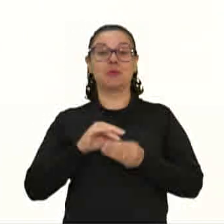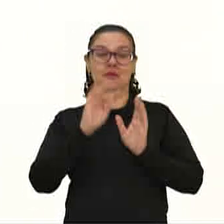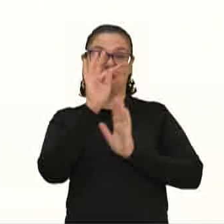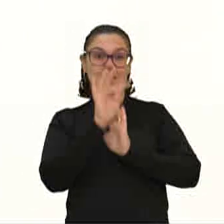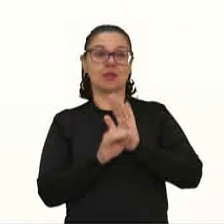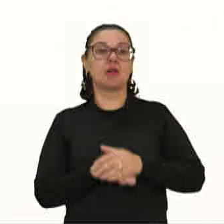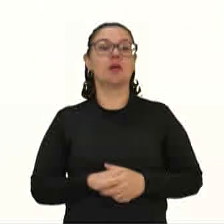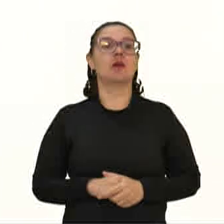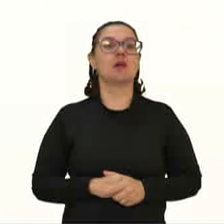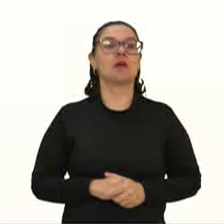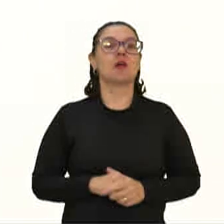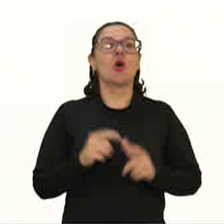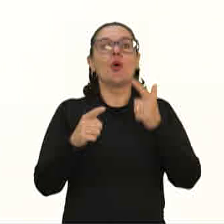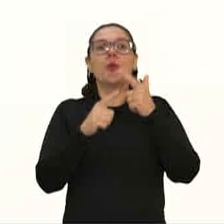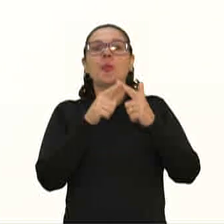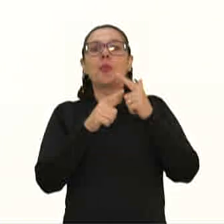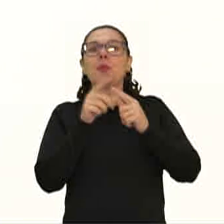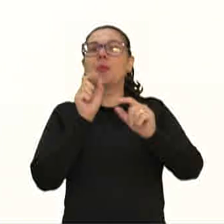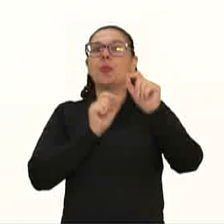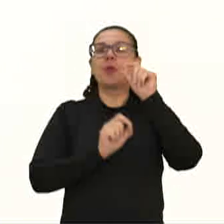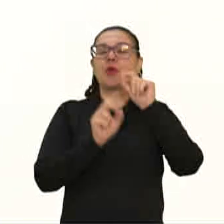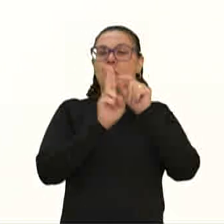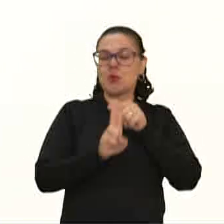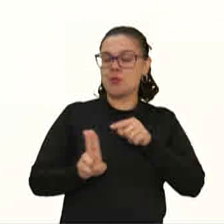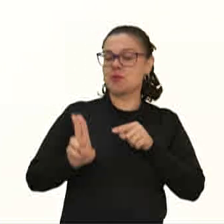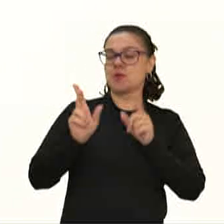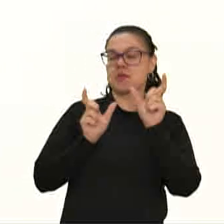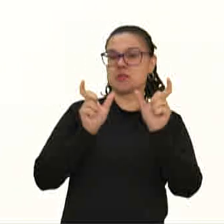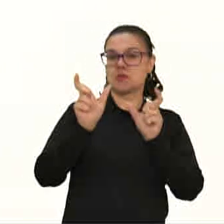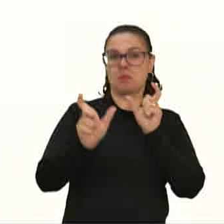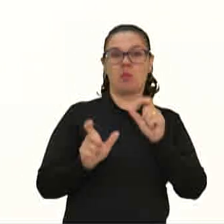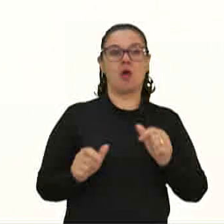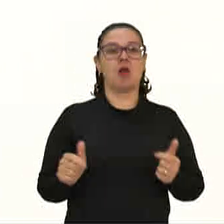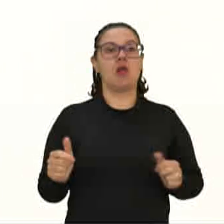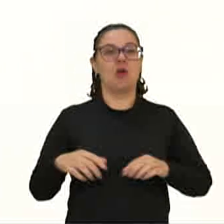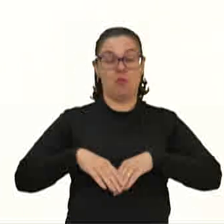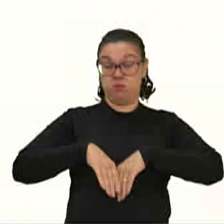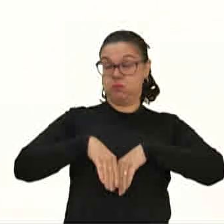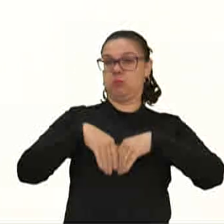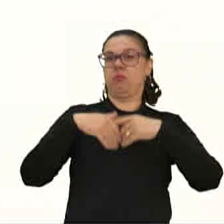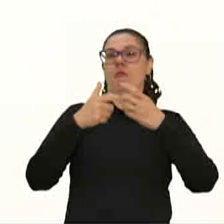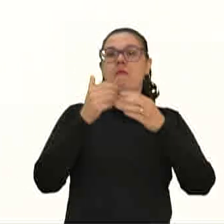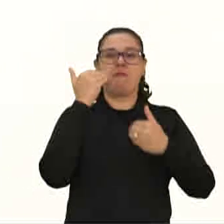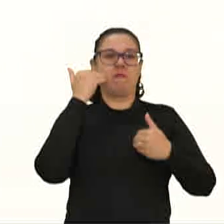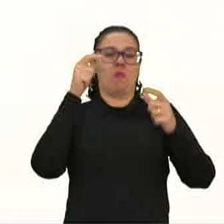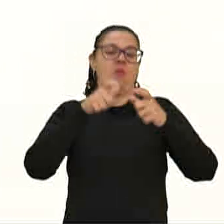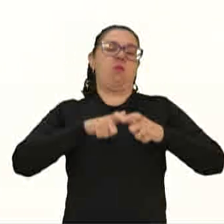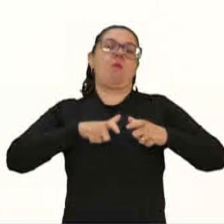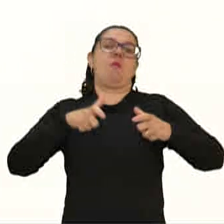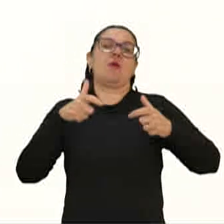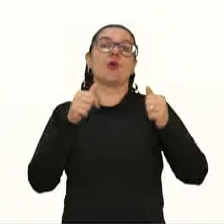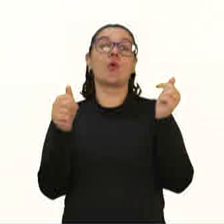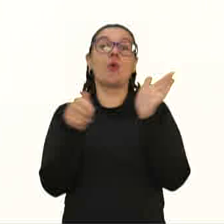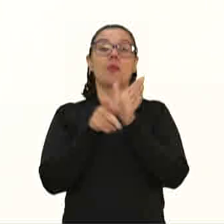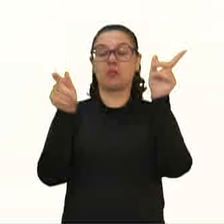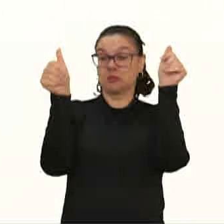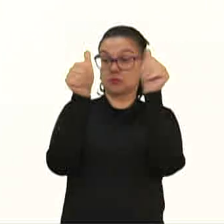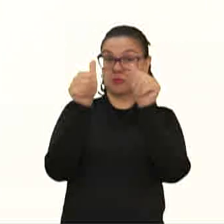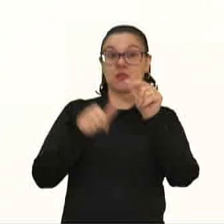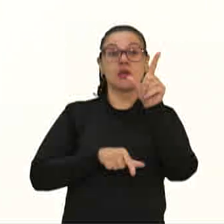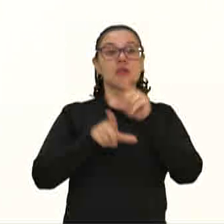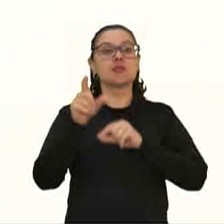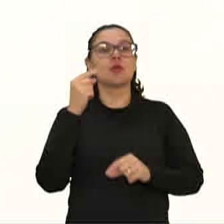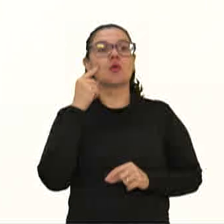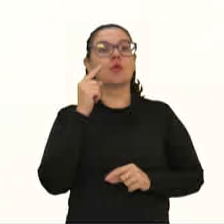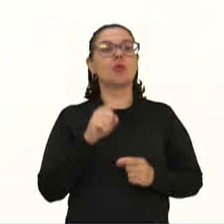sempre. Por que o poeta optou por estas palavras grandiloquentes? E qual o efeito estético desta escolha?